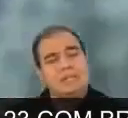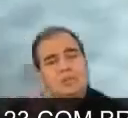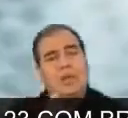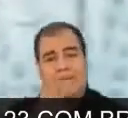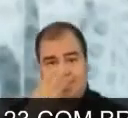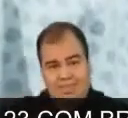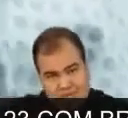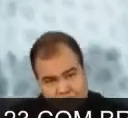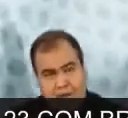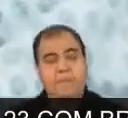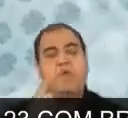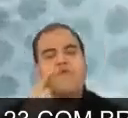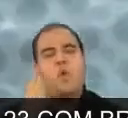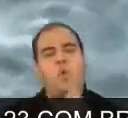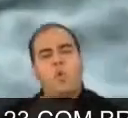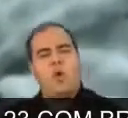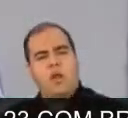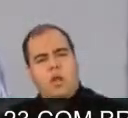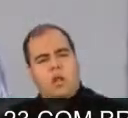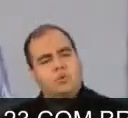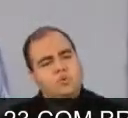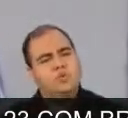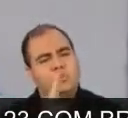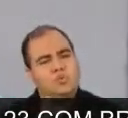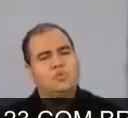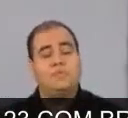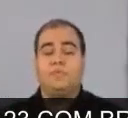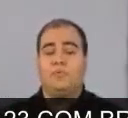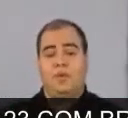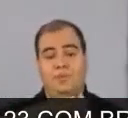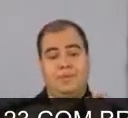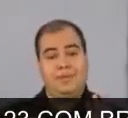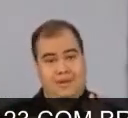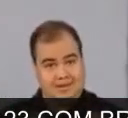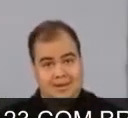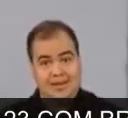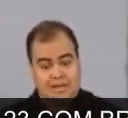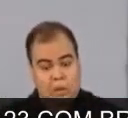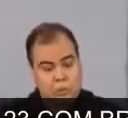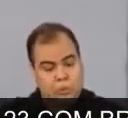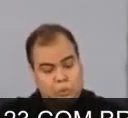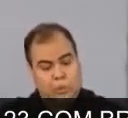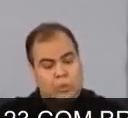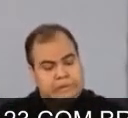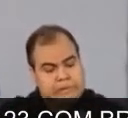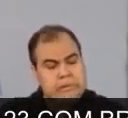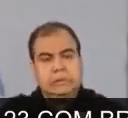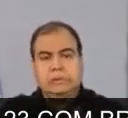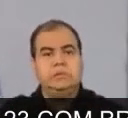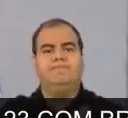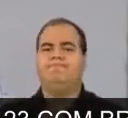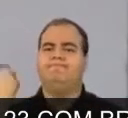e vem contando com o banco de leite do hospital eu tenho três crianças eu não dou conta de amamentar as três